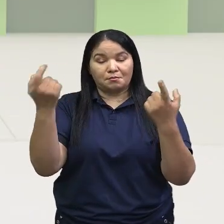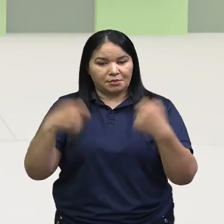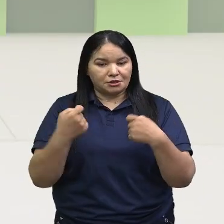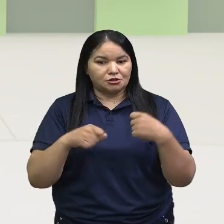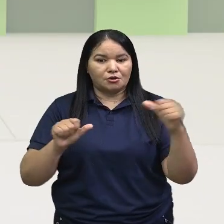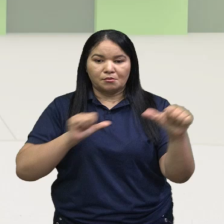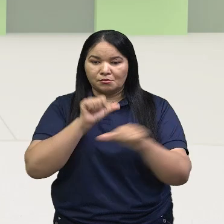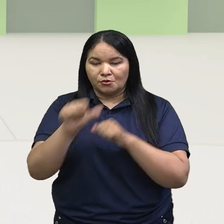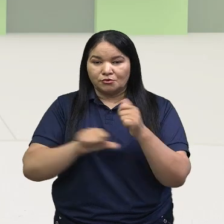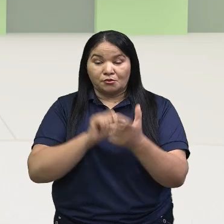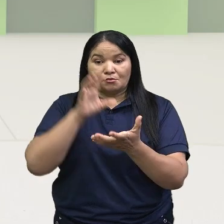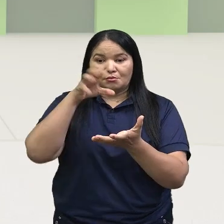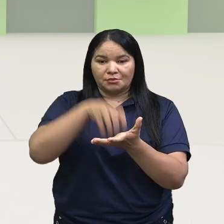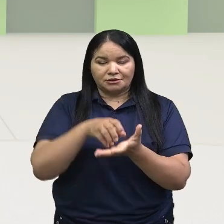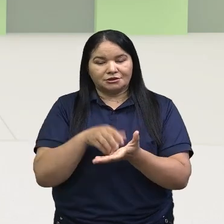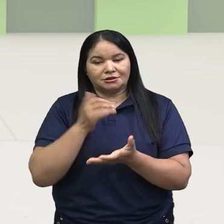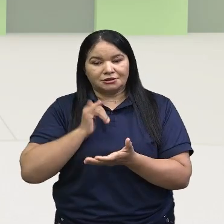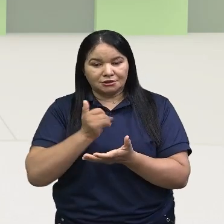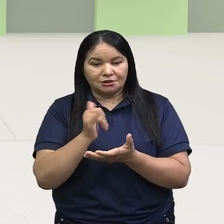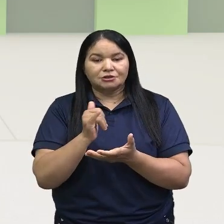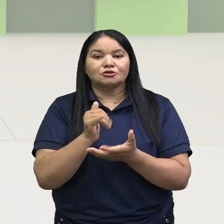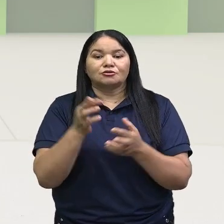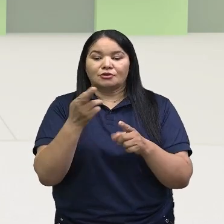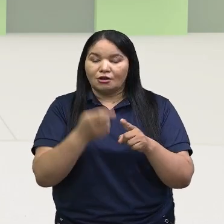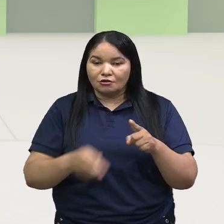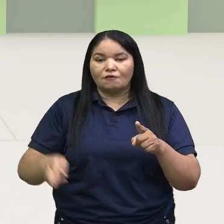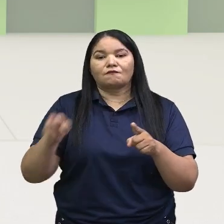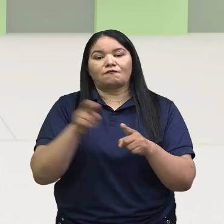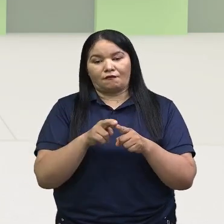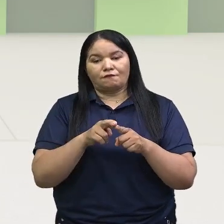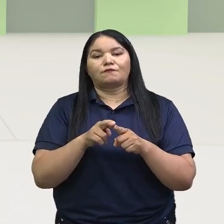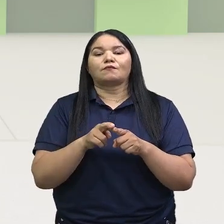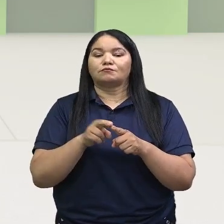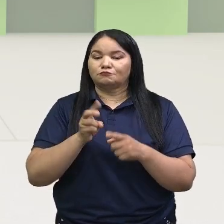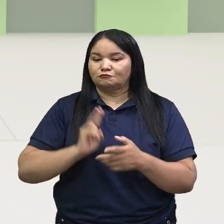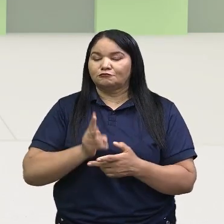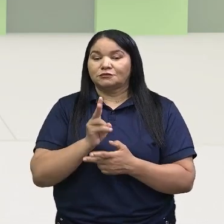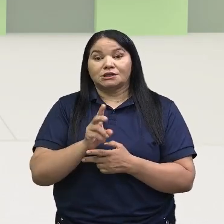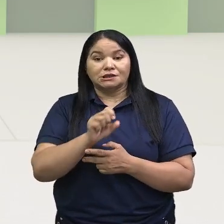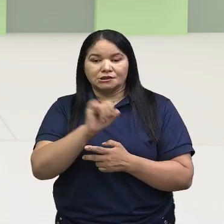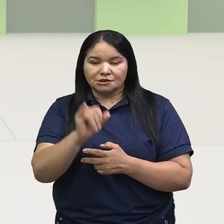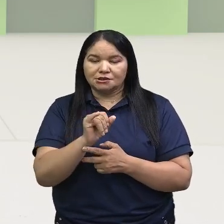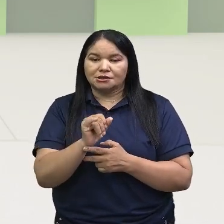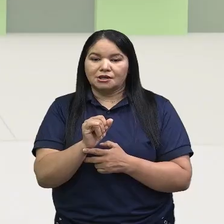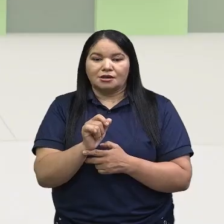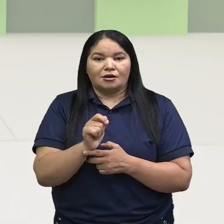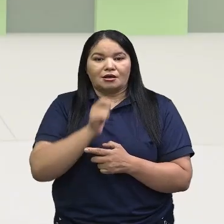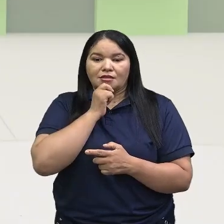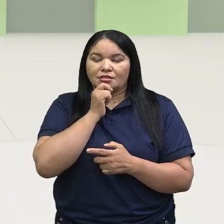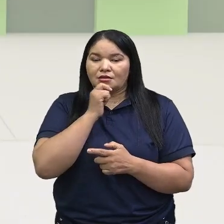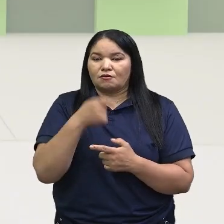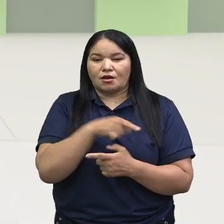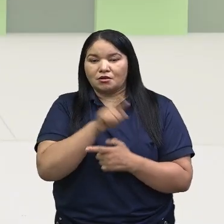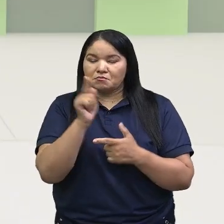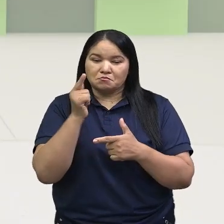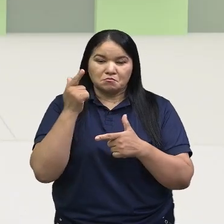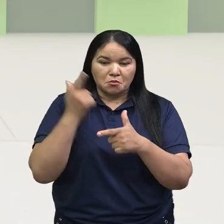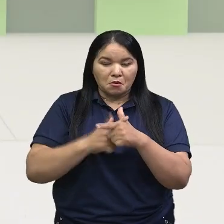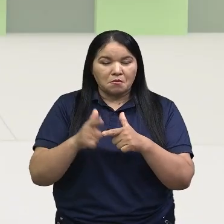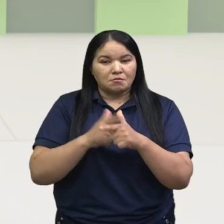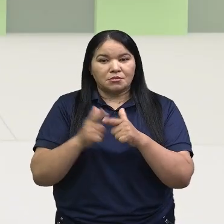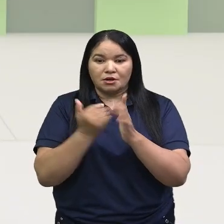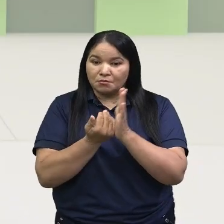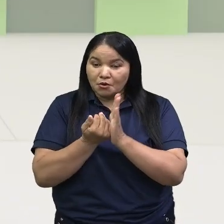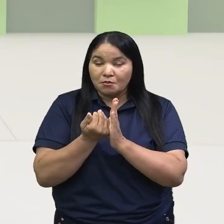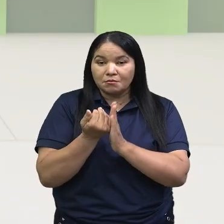essa matriz energética mais renováveis, certo? Se não fizermos isso, nós vamos continuar